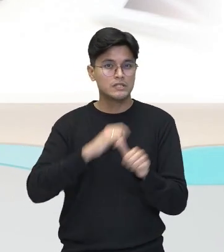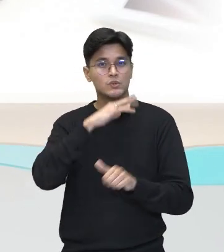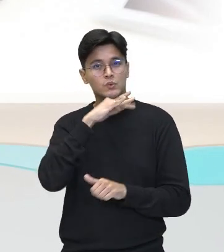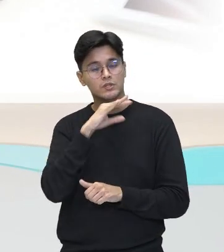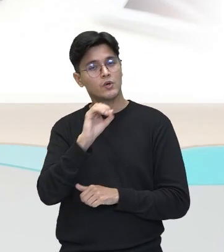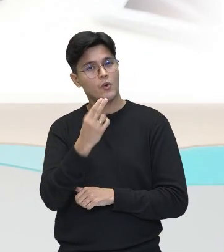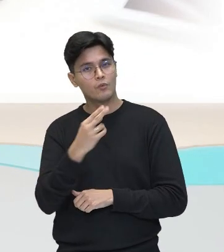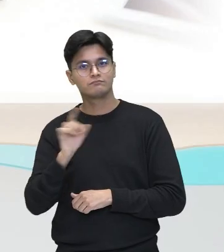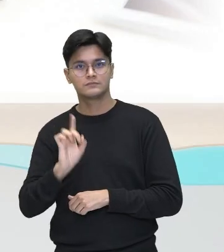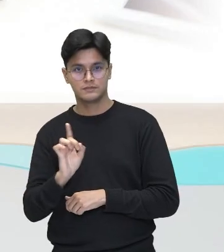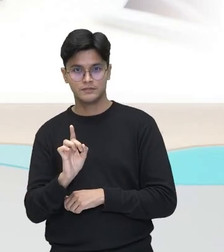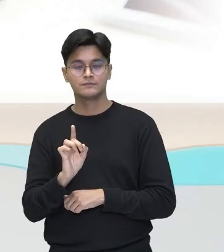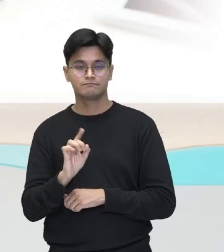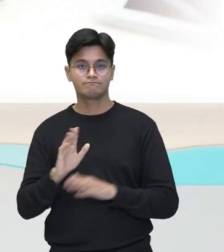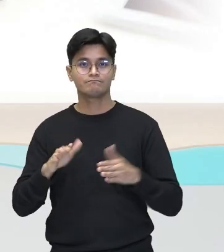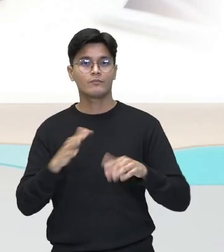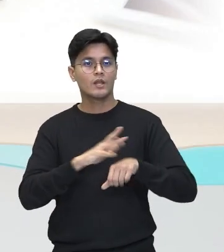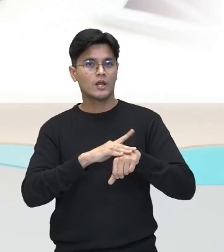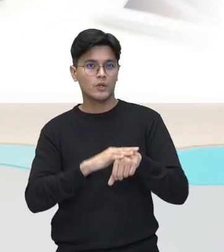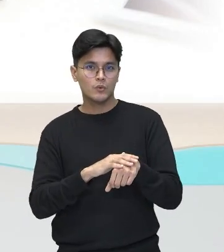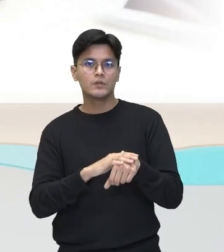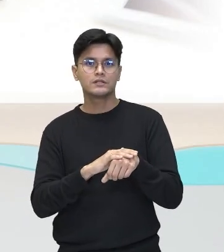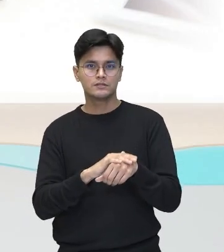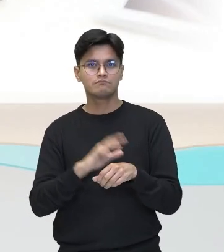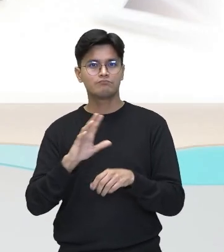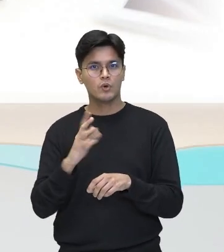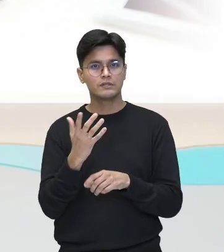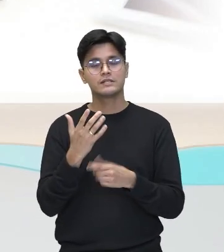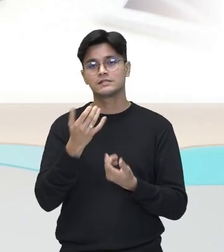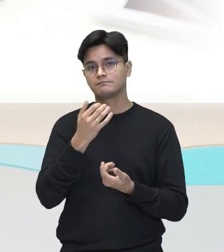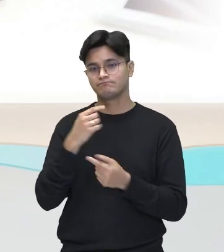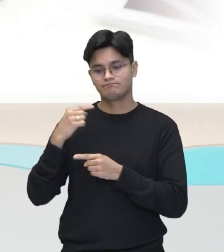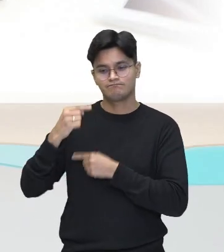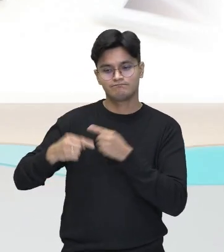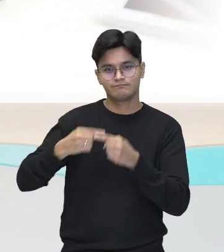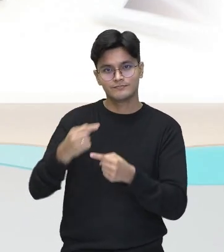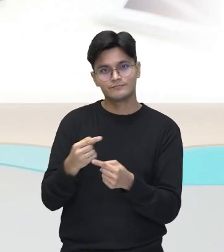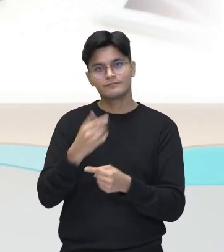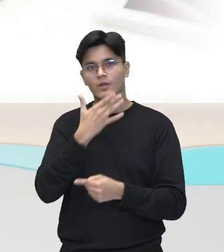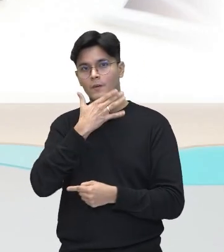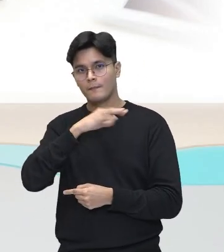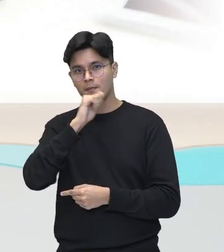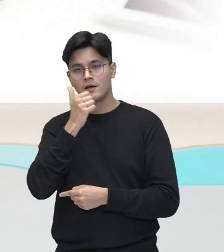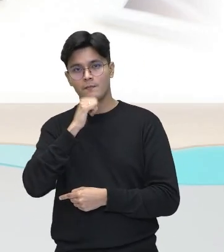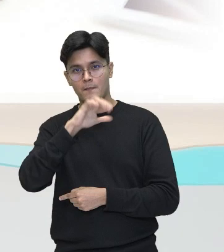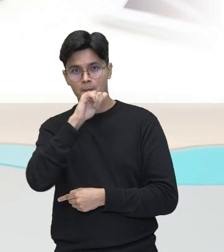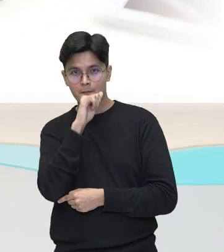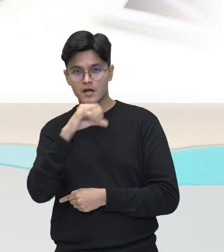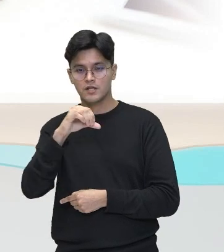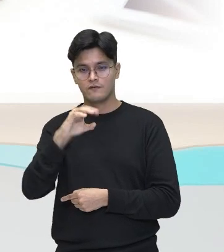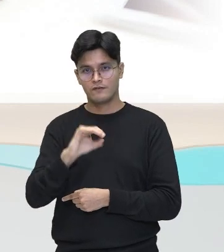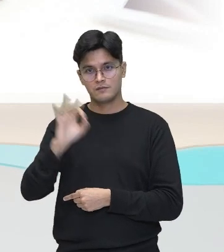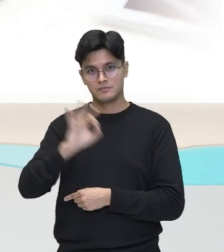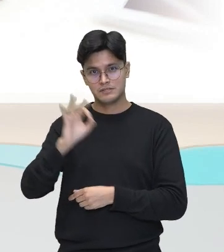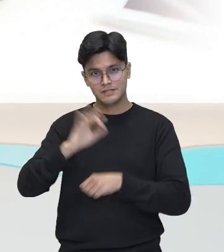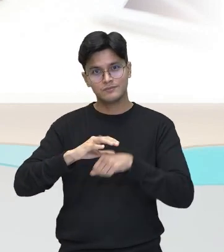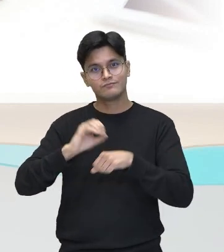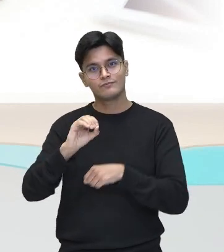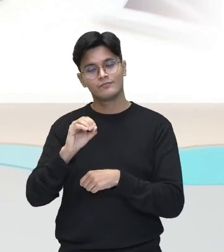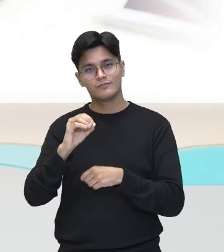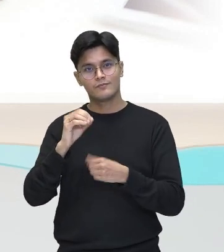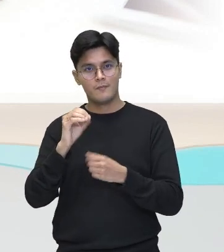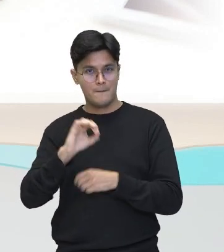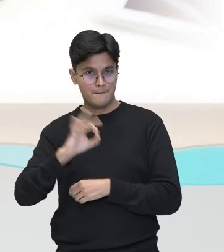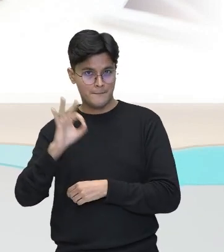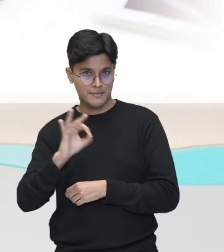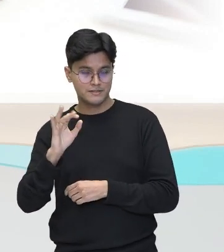beleza? Ó, essa doença é herdada dos pais em 90% dos casos. Eu fui um sorteado, né? Eu herdei